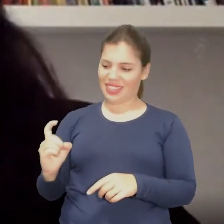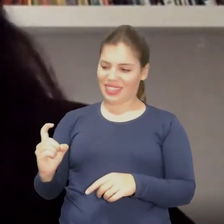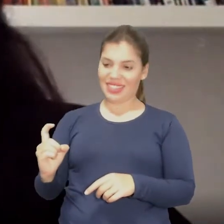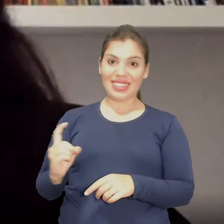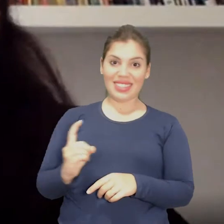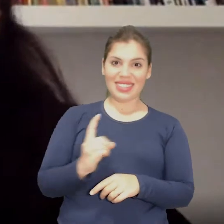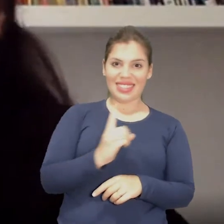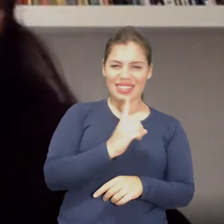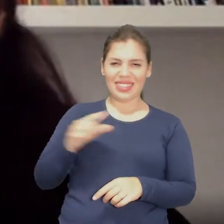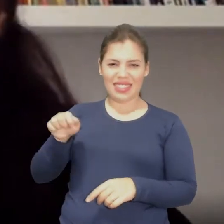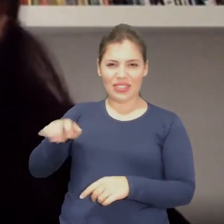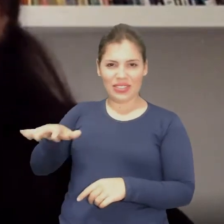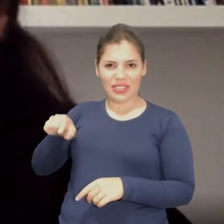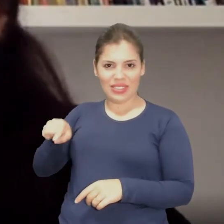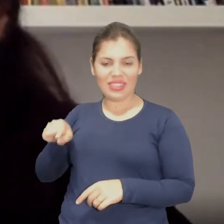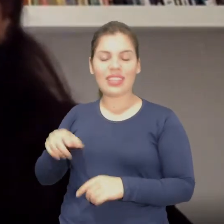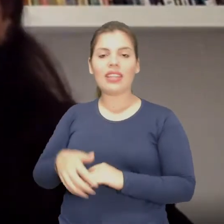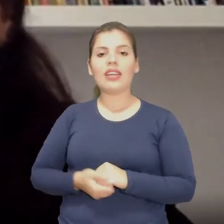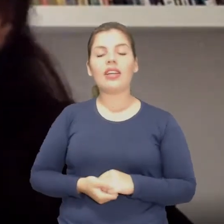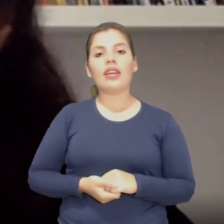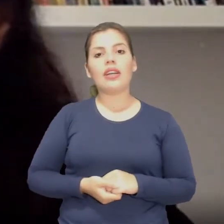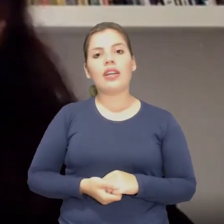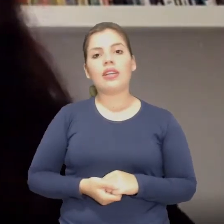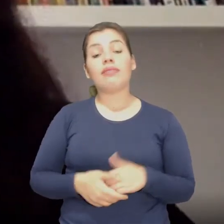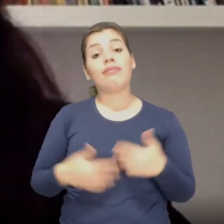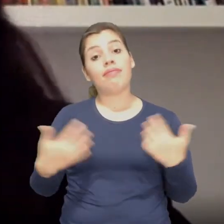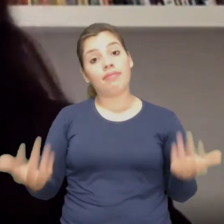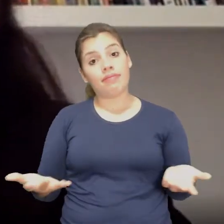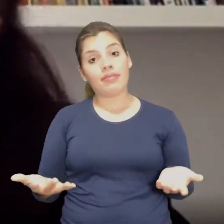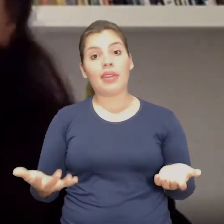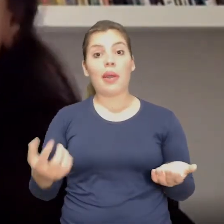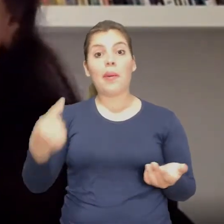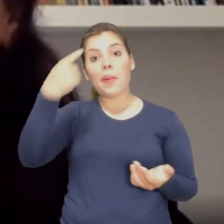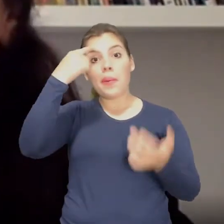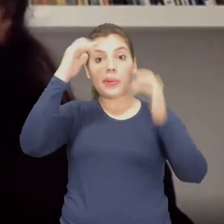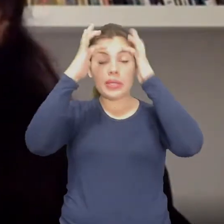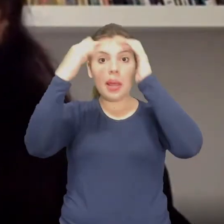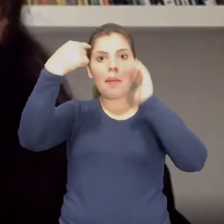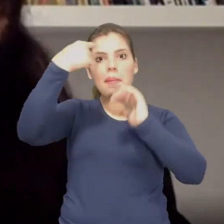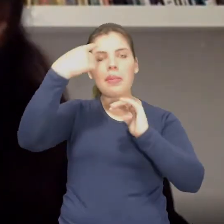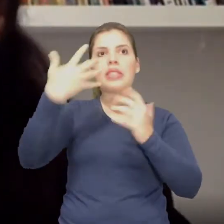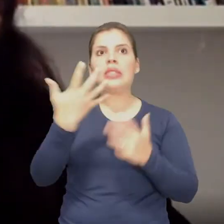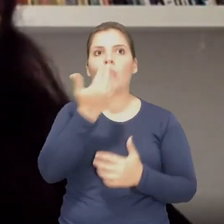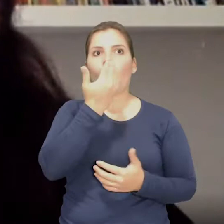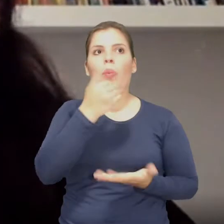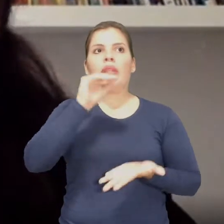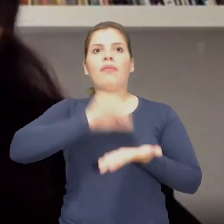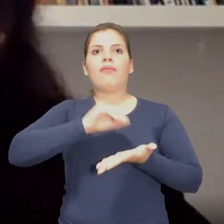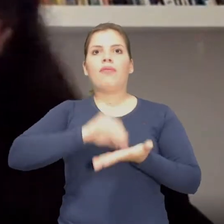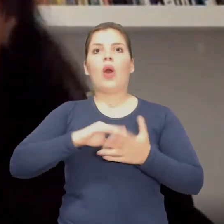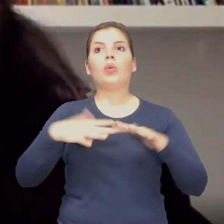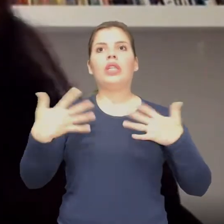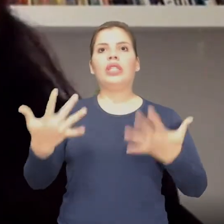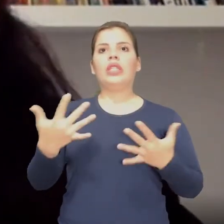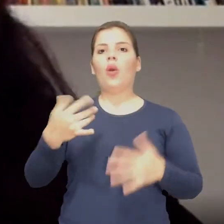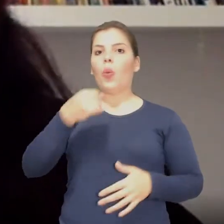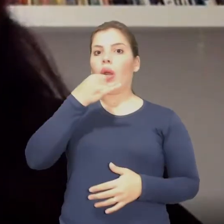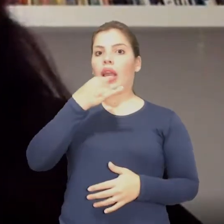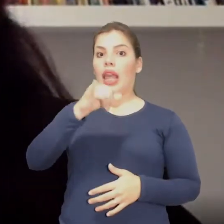enfim. Então, o entendimento estamos vivendo um período de escassez de comida, então preciso